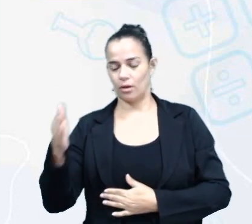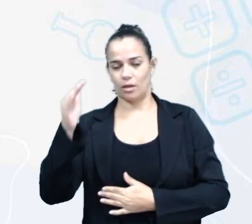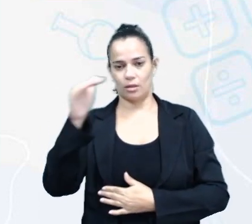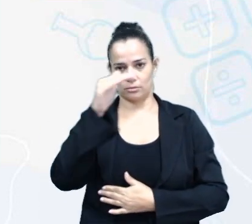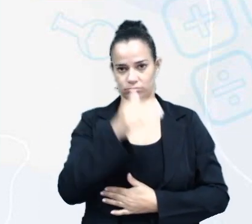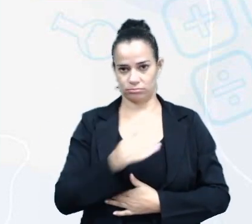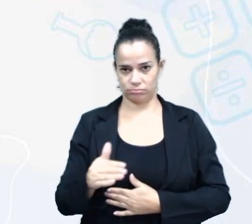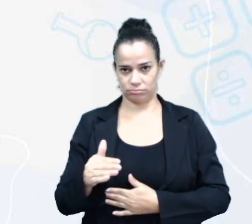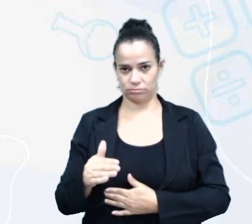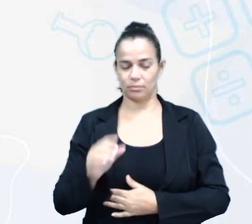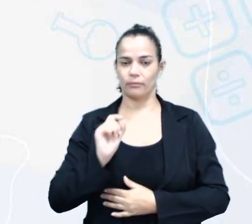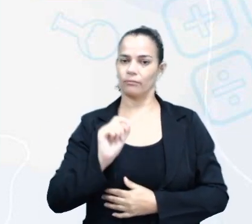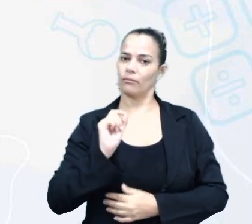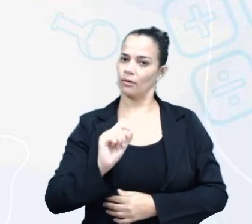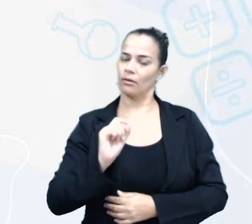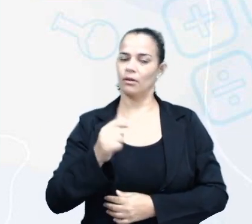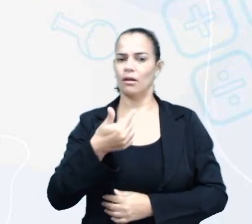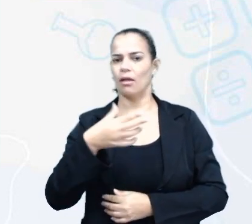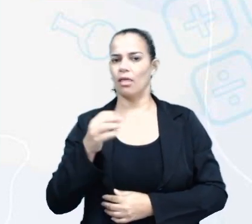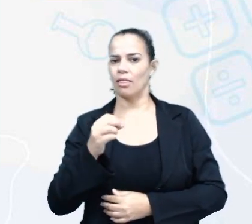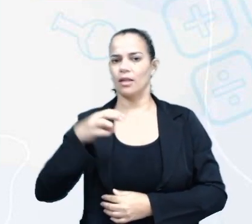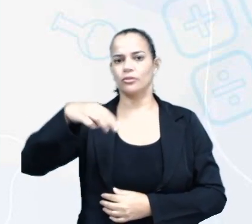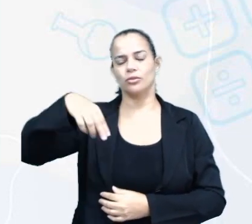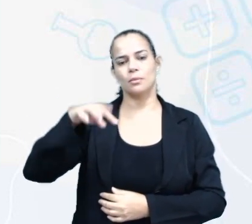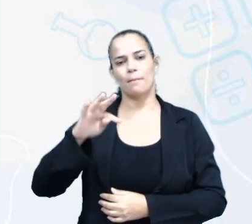quadrados, é 10 metros.